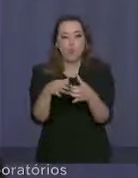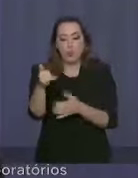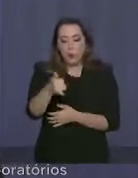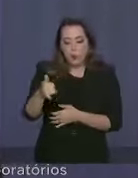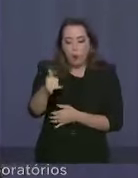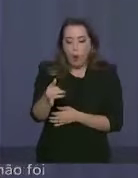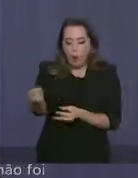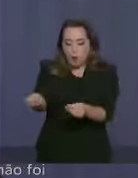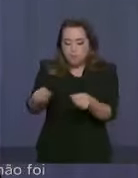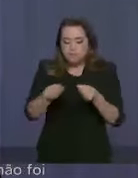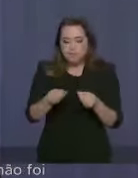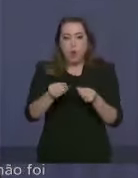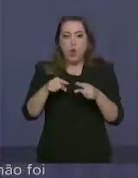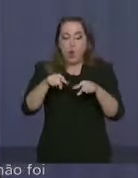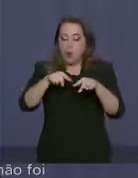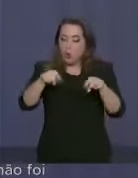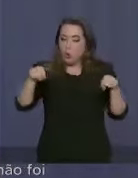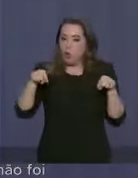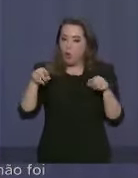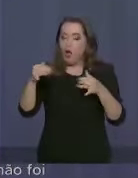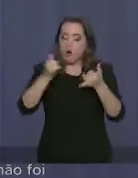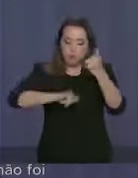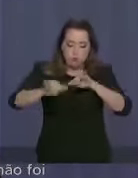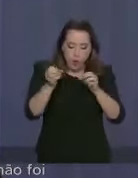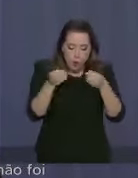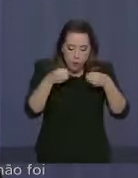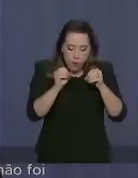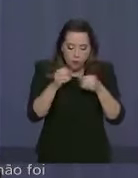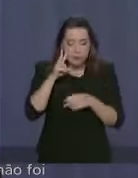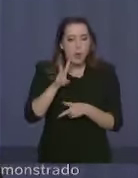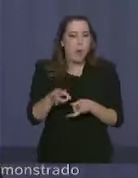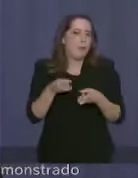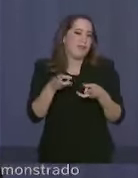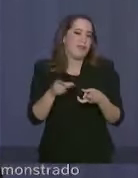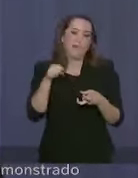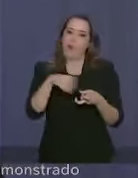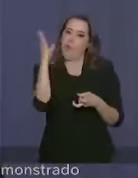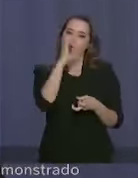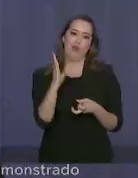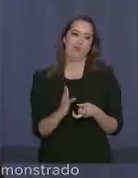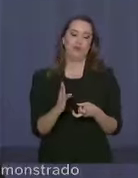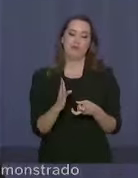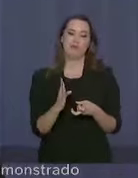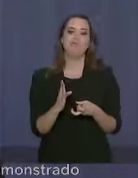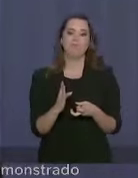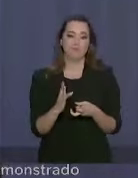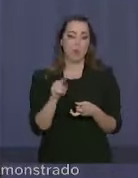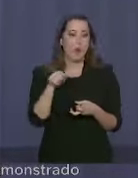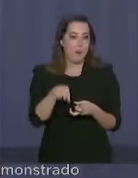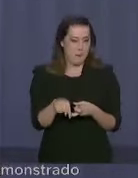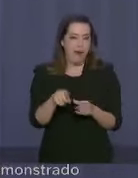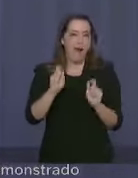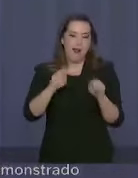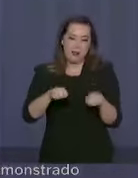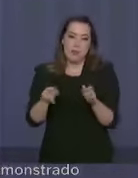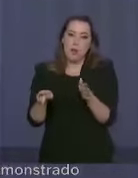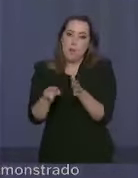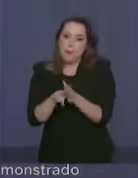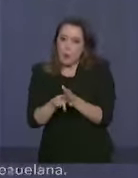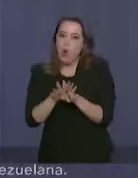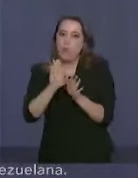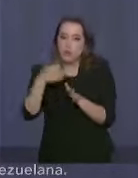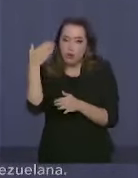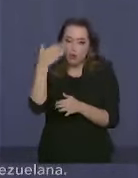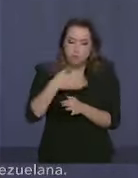analisadas em laboratórios especializados, que identificaram que esse material não foi extraído do território nacional, mas provém, conforme